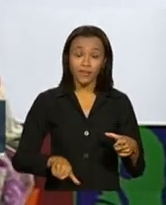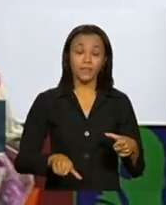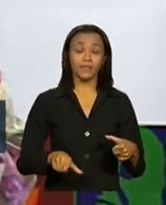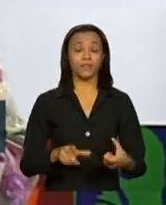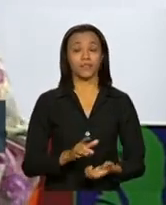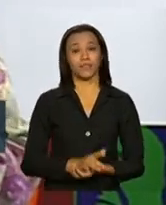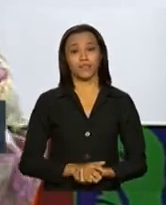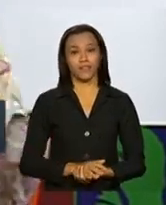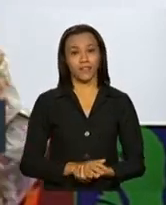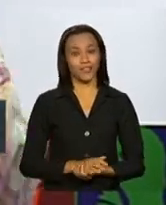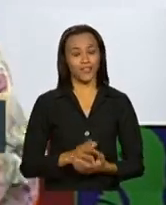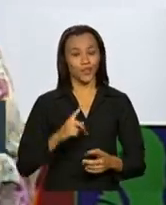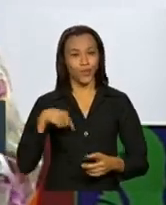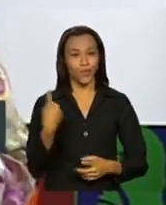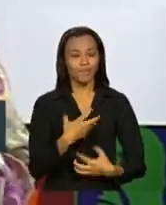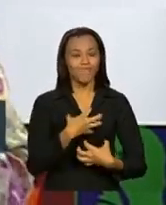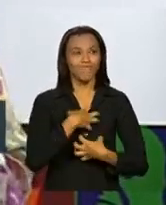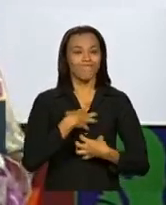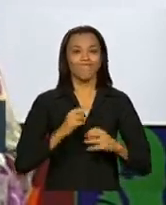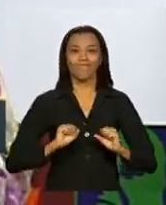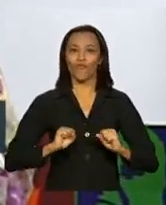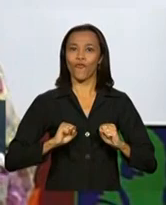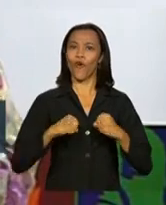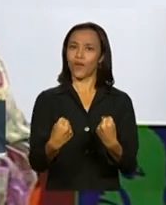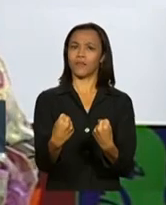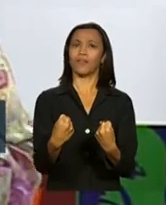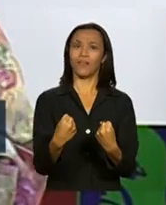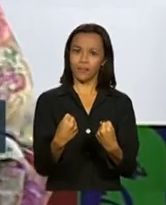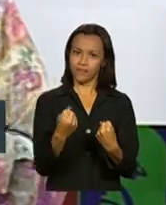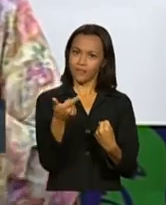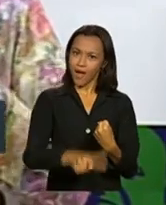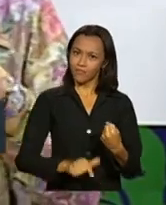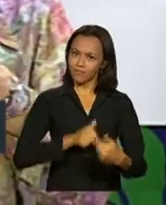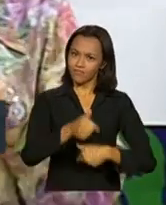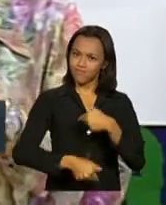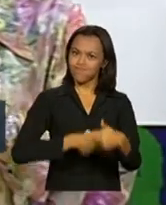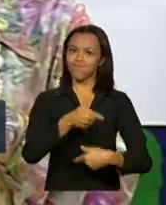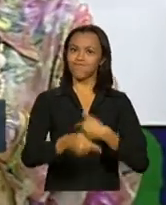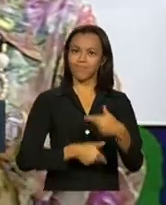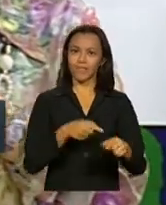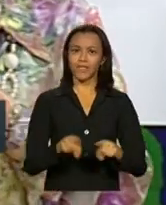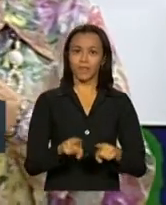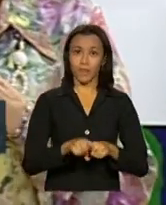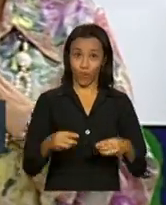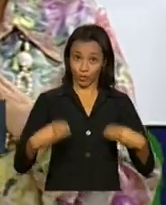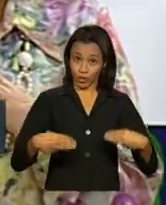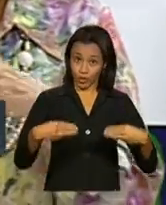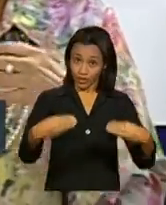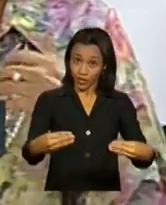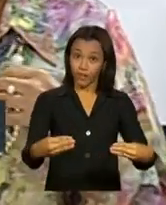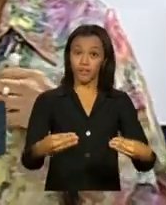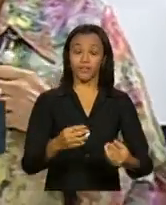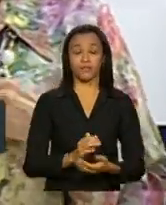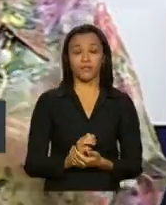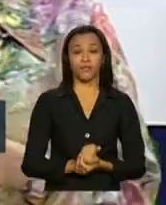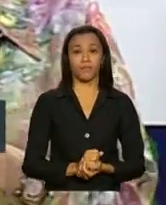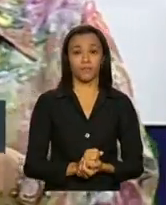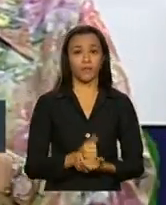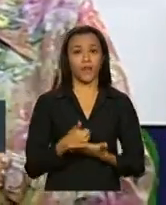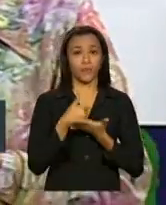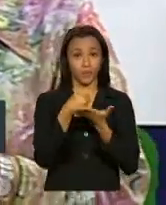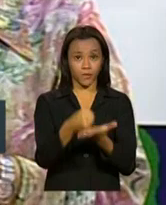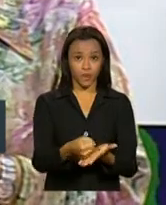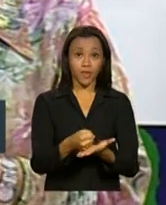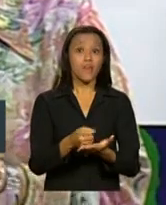eh nos fortalece frente a aos Ministérios e é uma